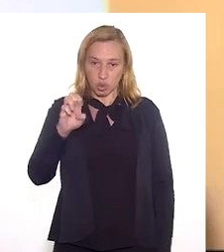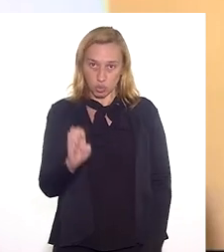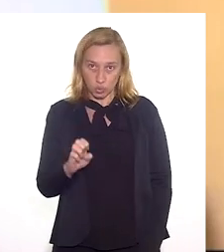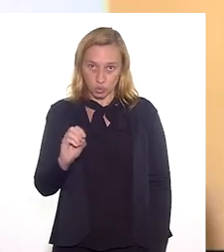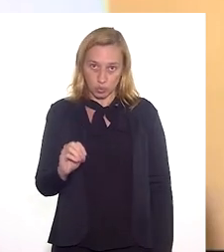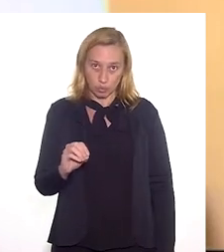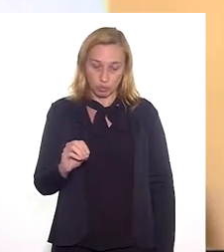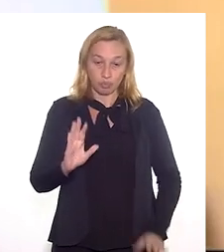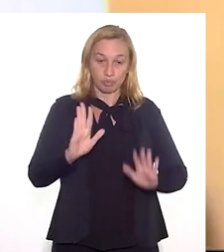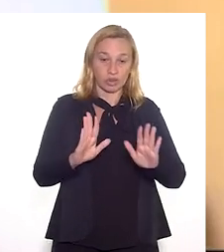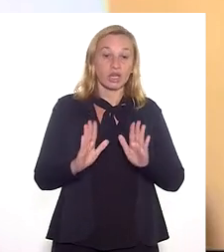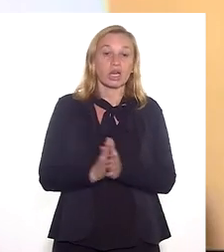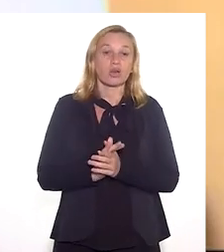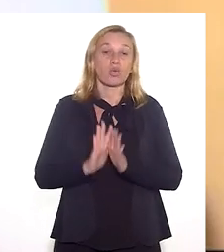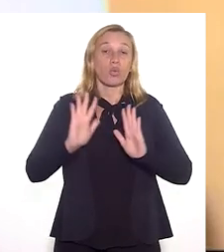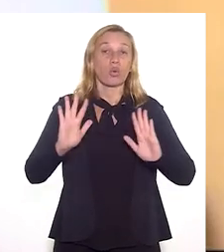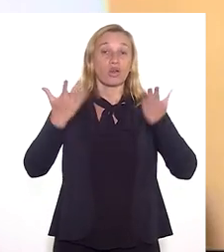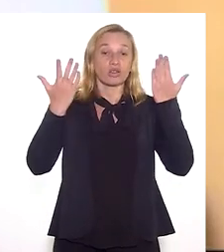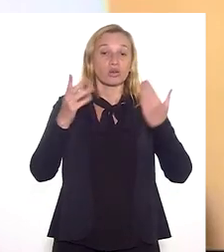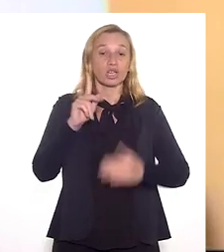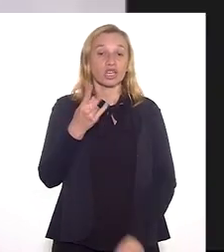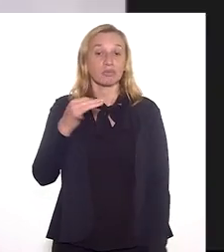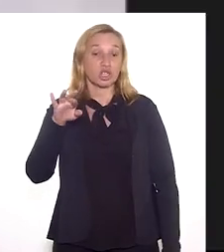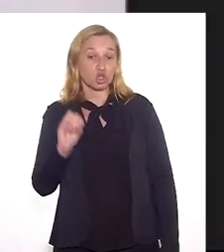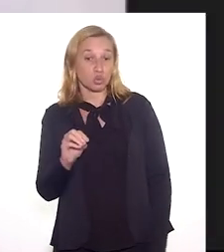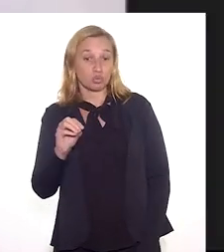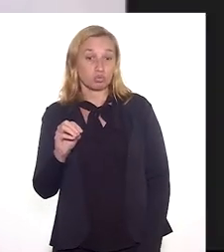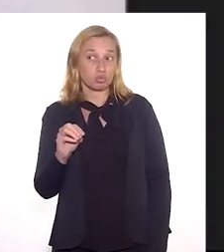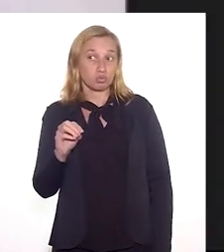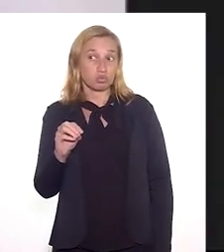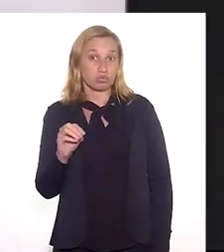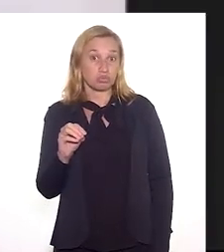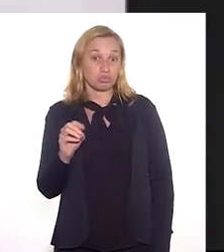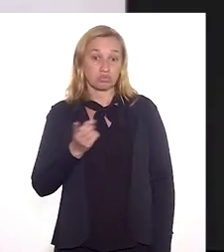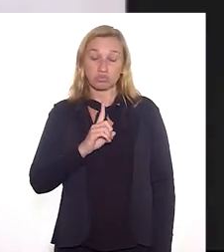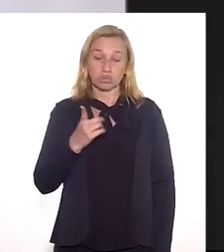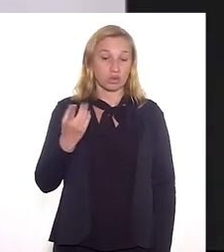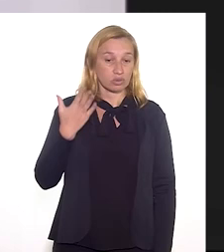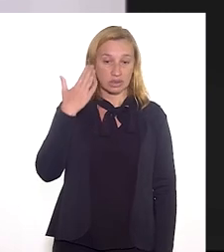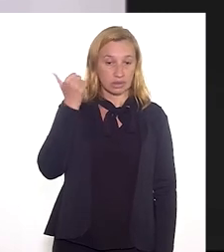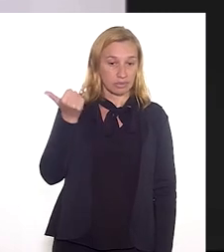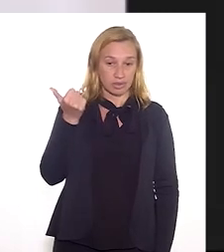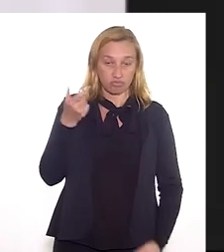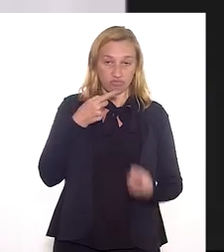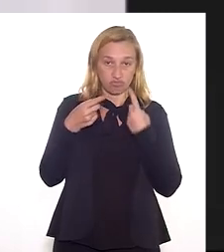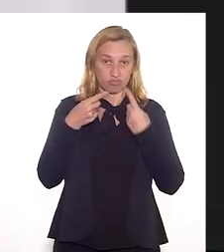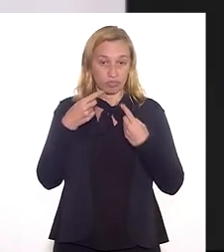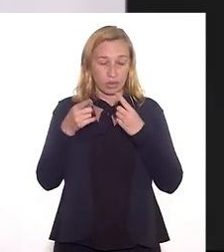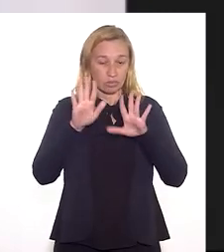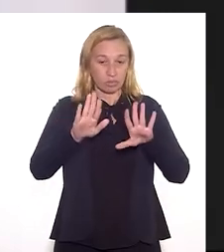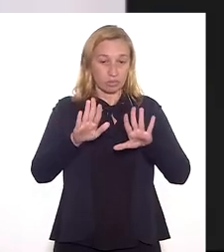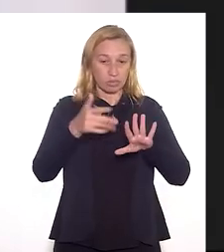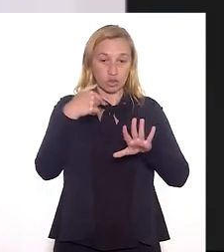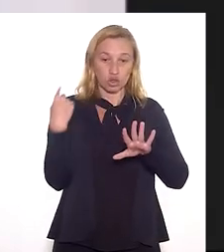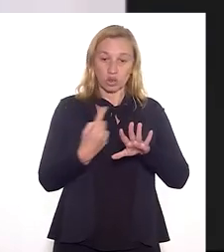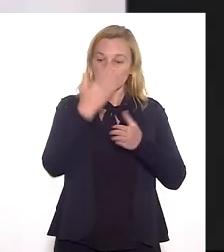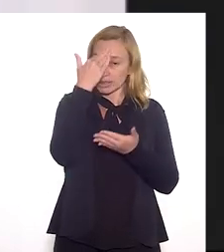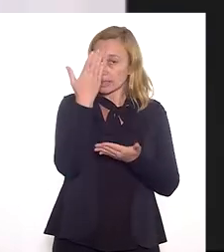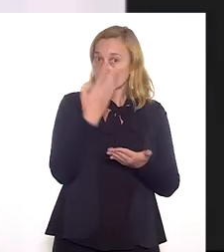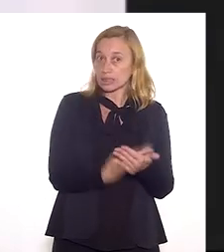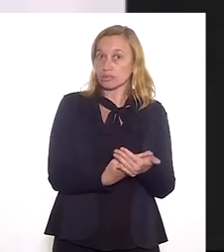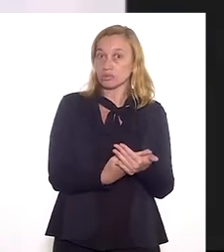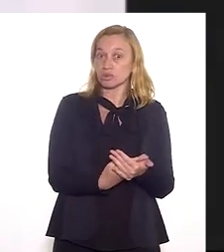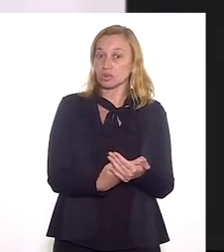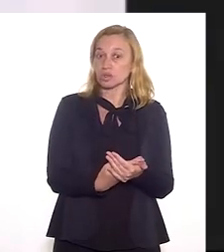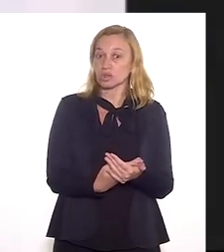do evento híbrido. Geisa, sobre o evento ser híbrido, a gente nem entrou ainda nessa discussão. Para a